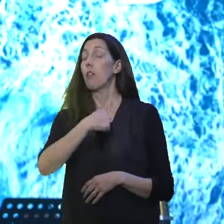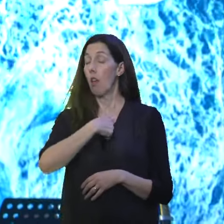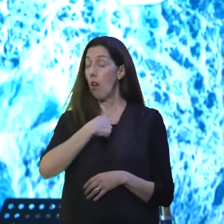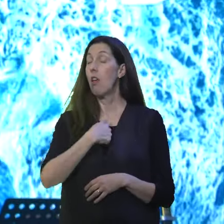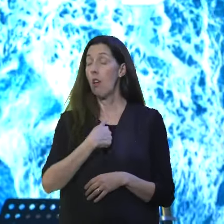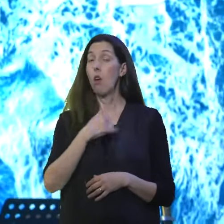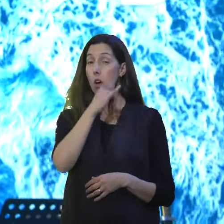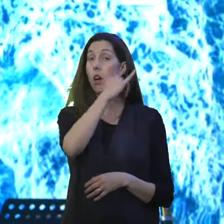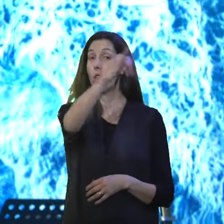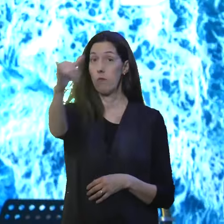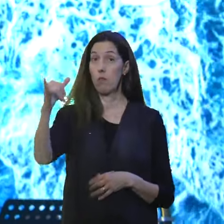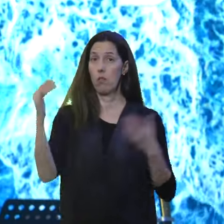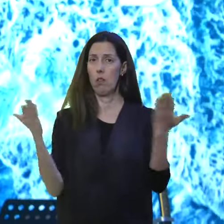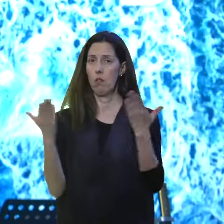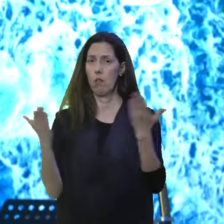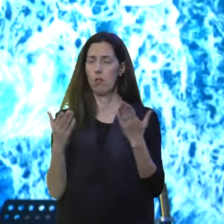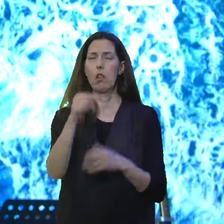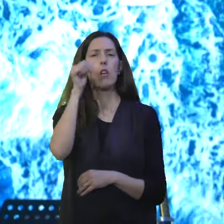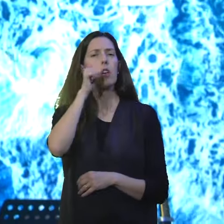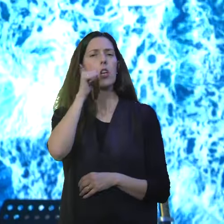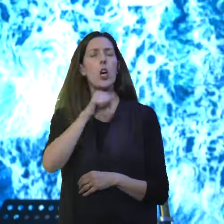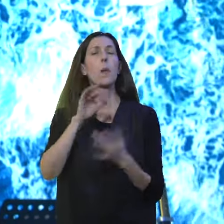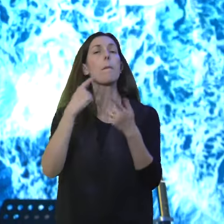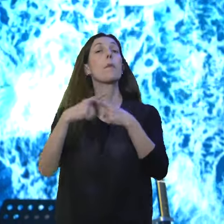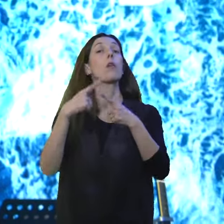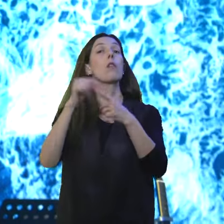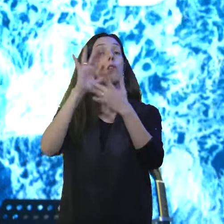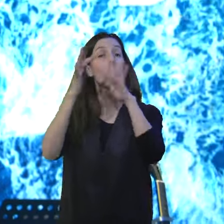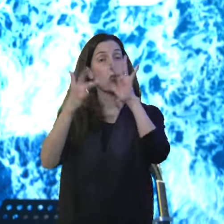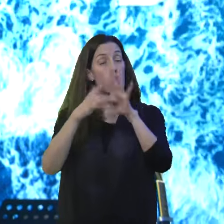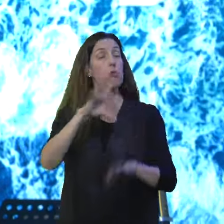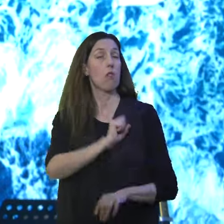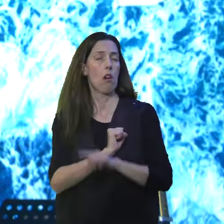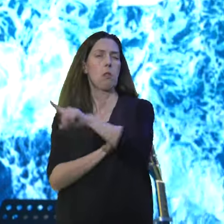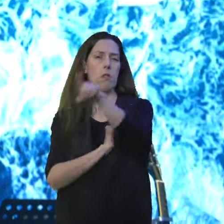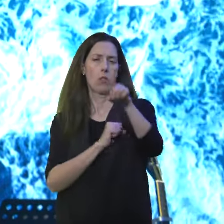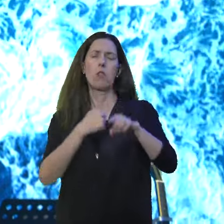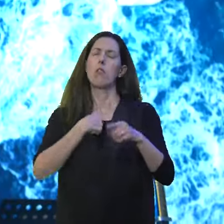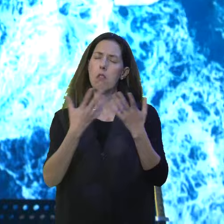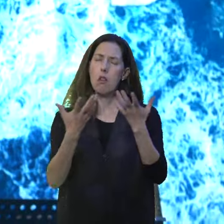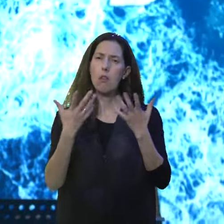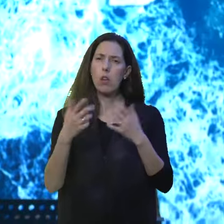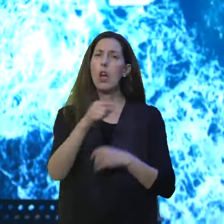com você. Porque Jesus ama você. E eu quero o teu bem.